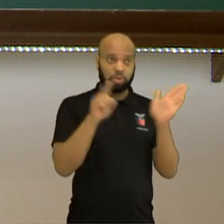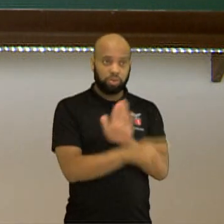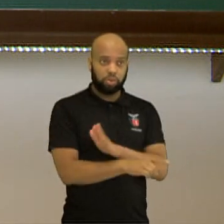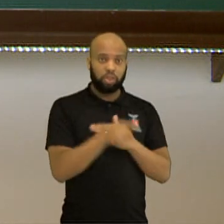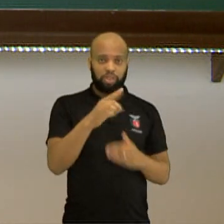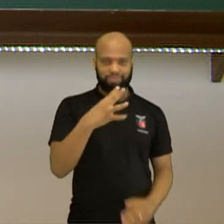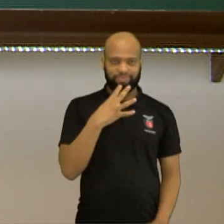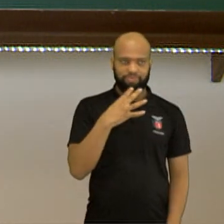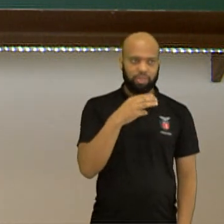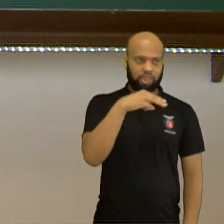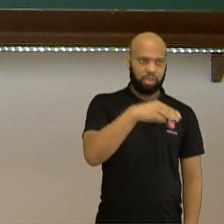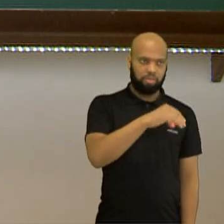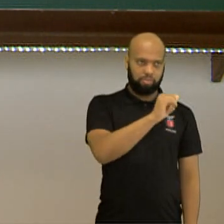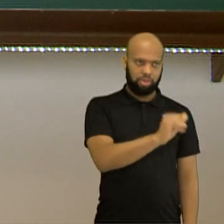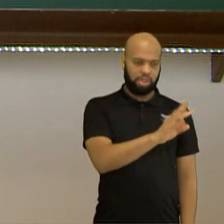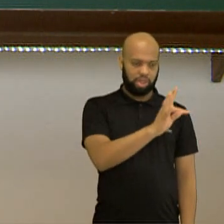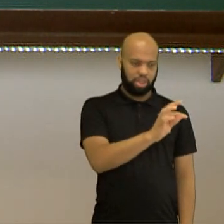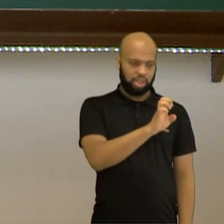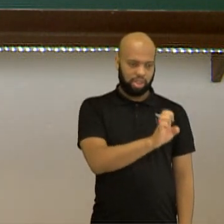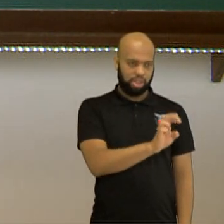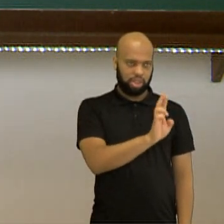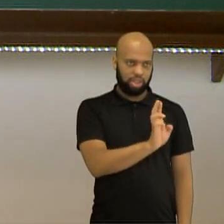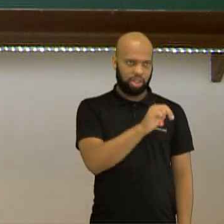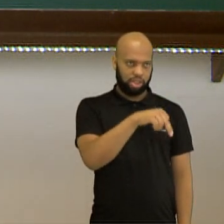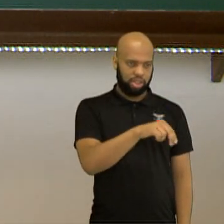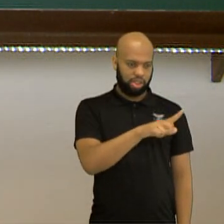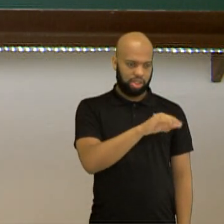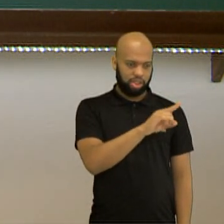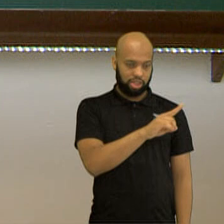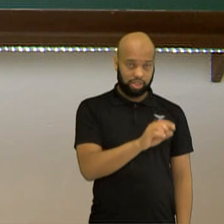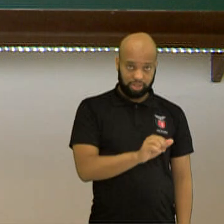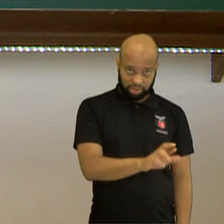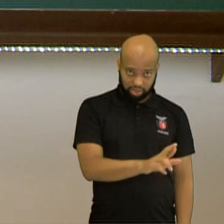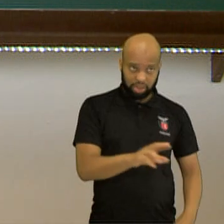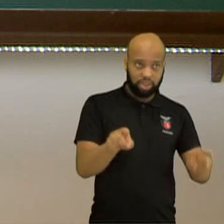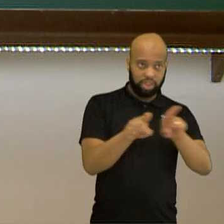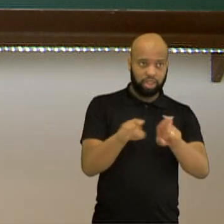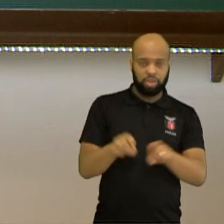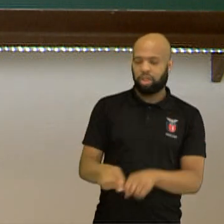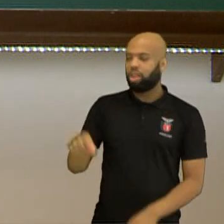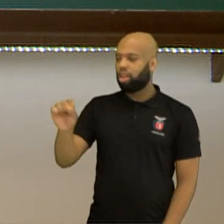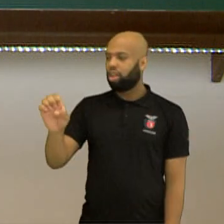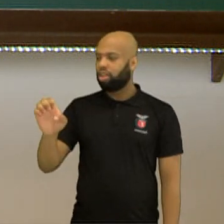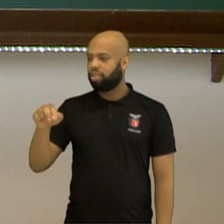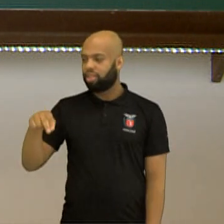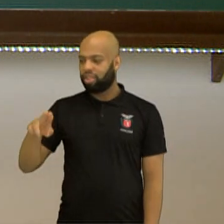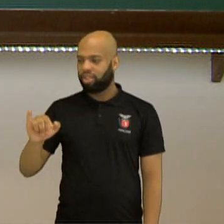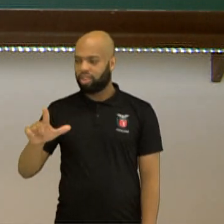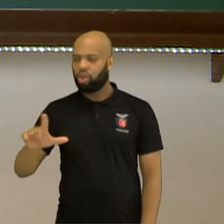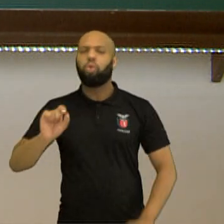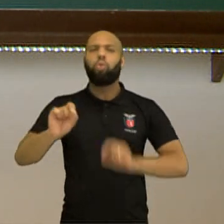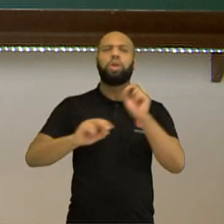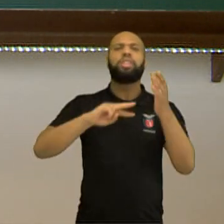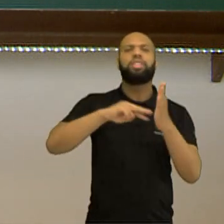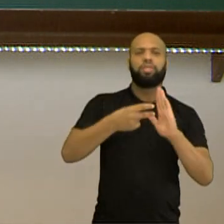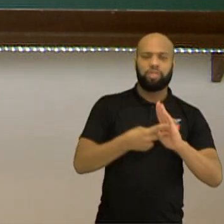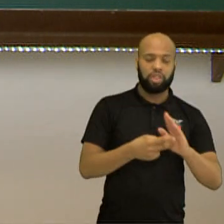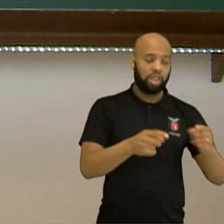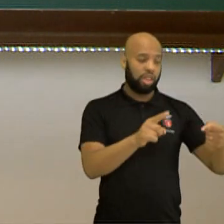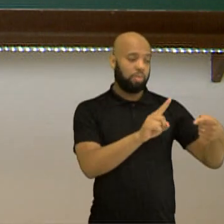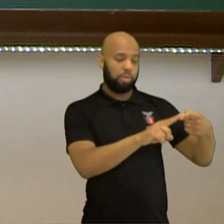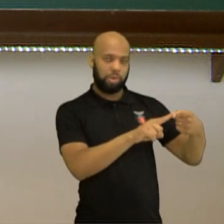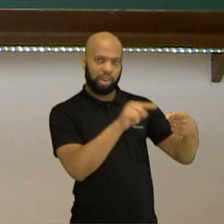se você tinha visto pelo contexto o significado de maternalizar e senil.